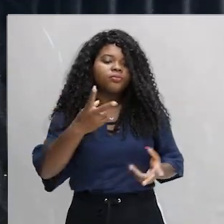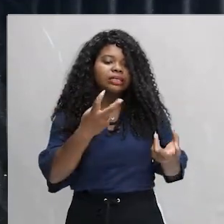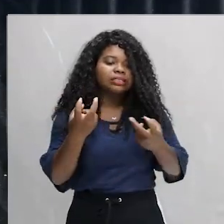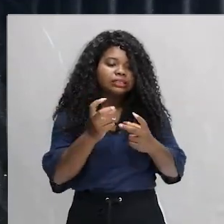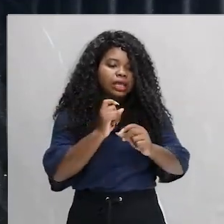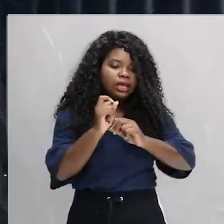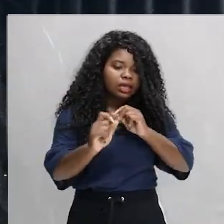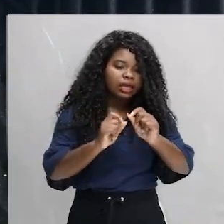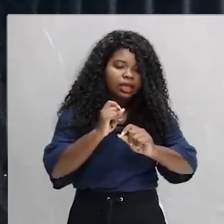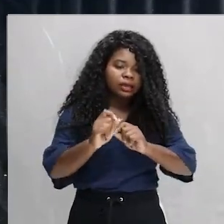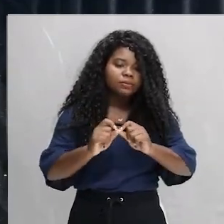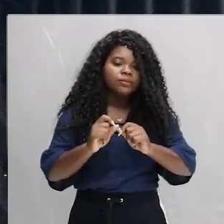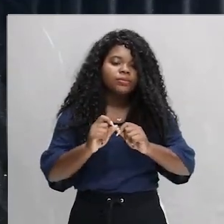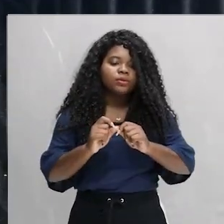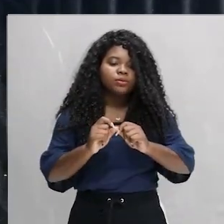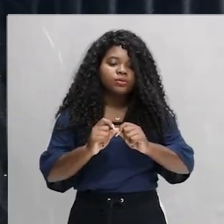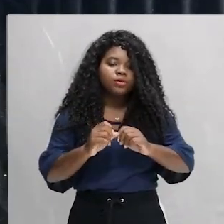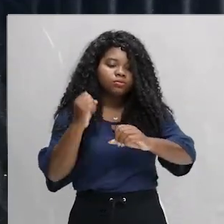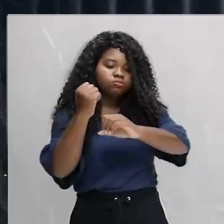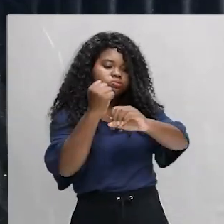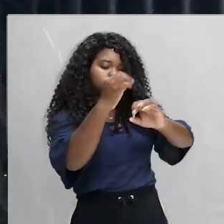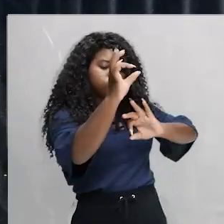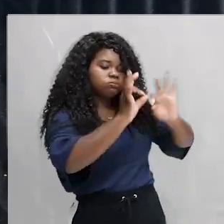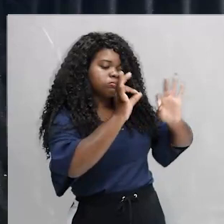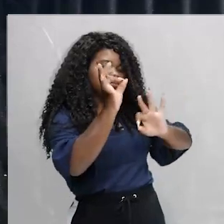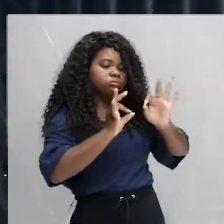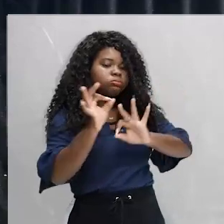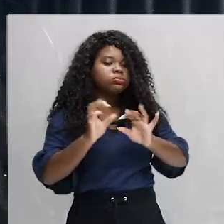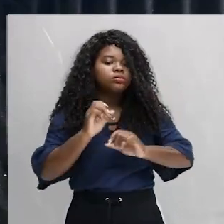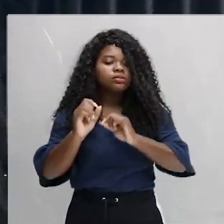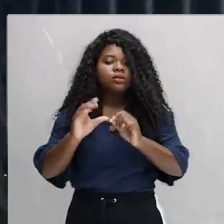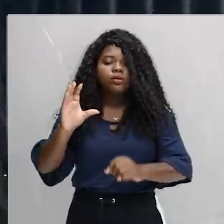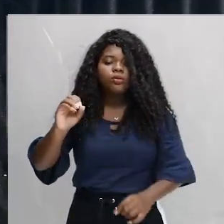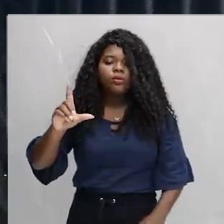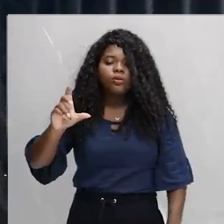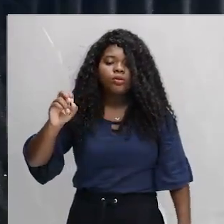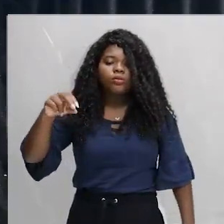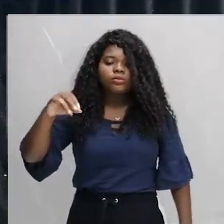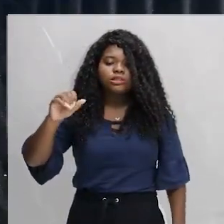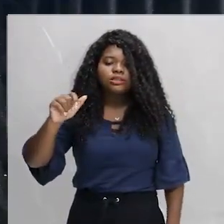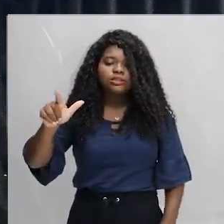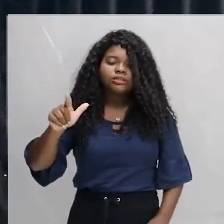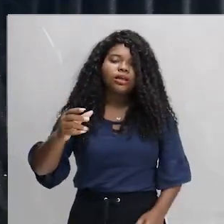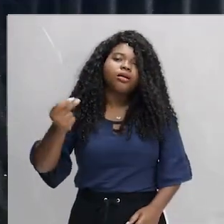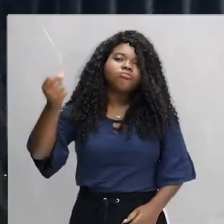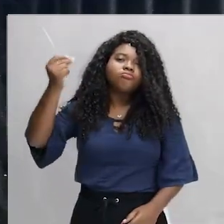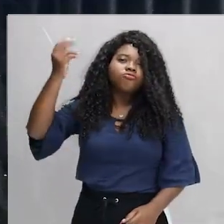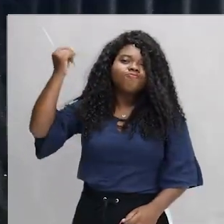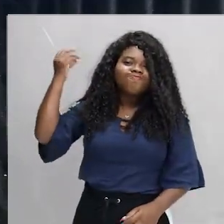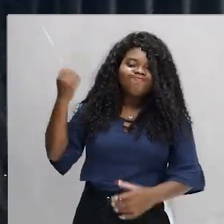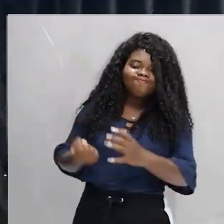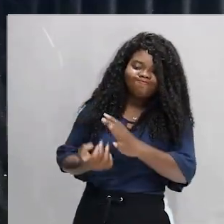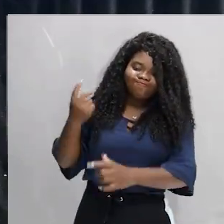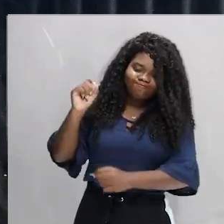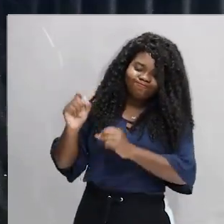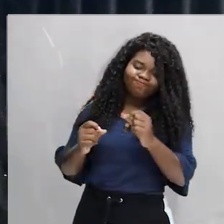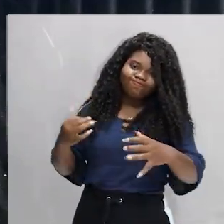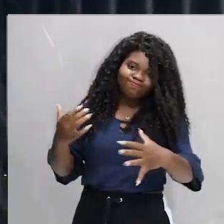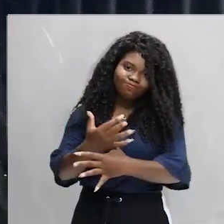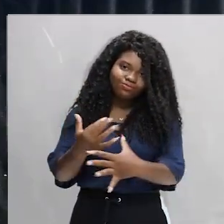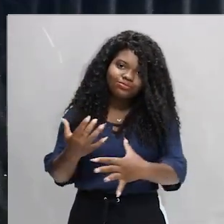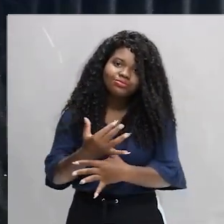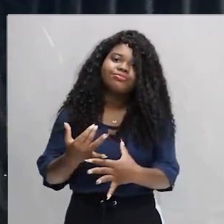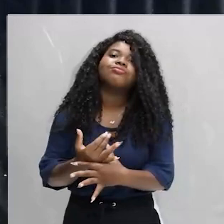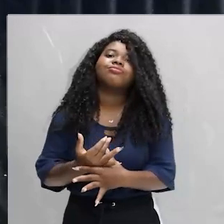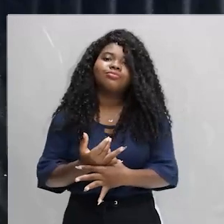percebe que essa arquitetura, ela é colonial, ela é da época da fundação de São Luís. Ela é